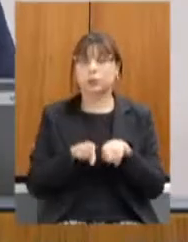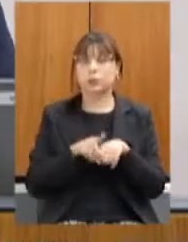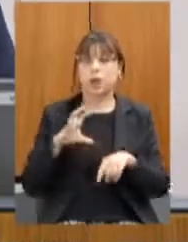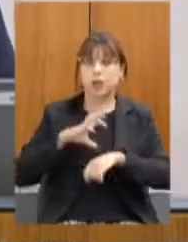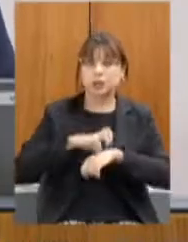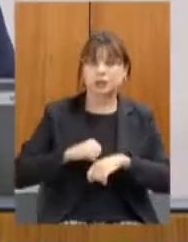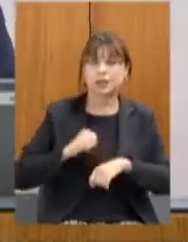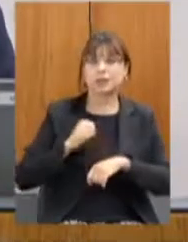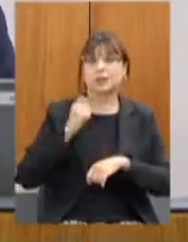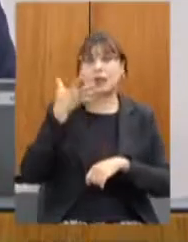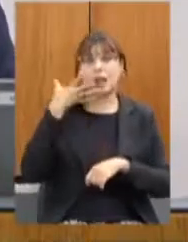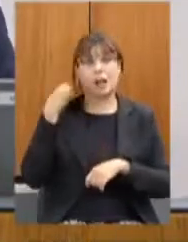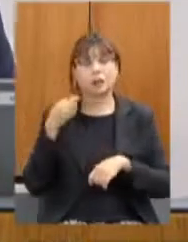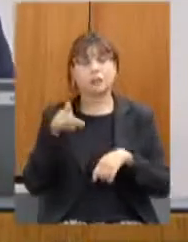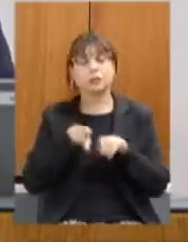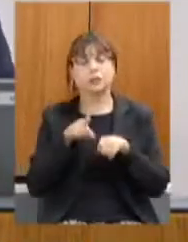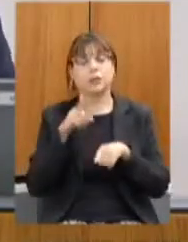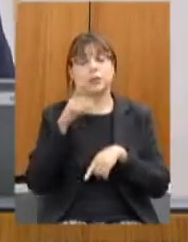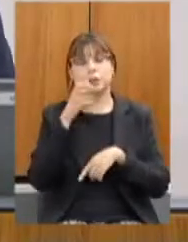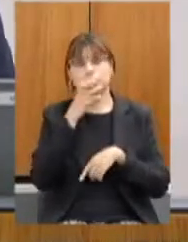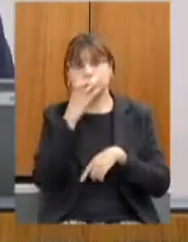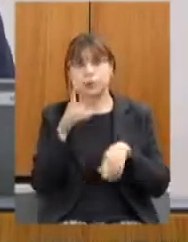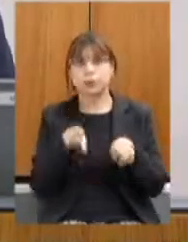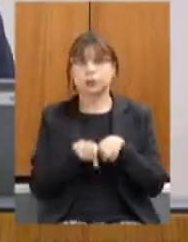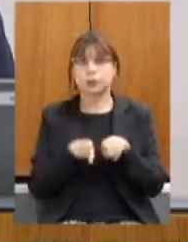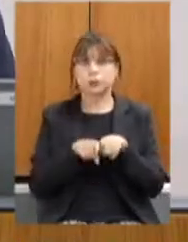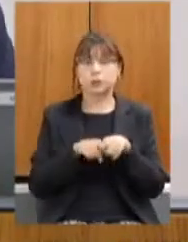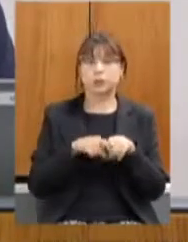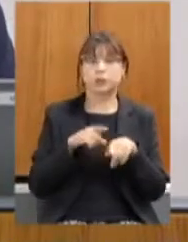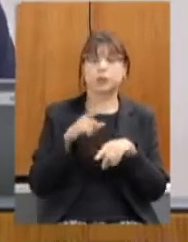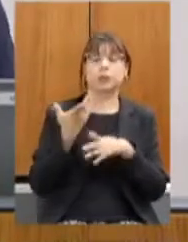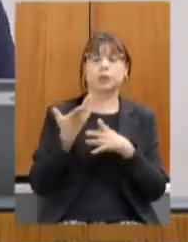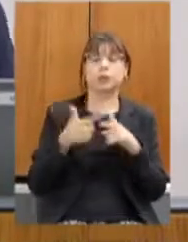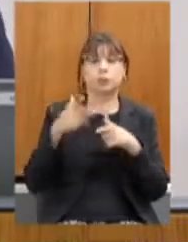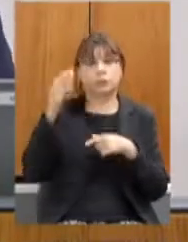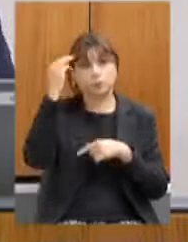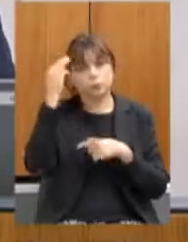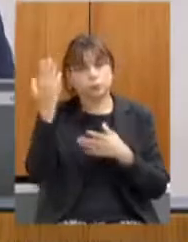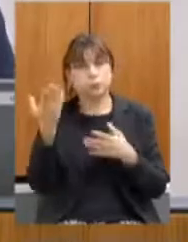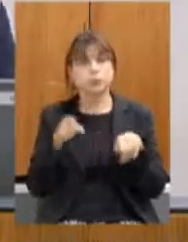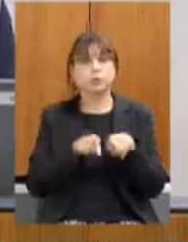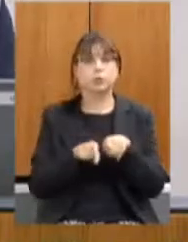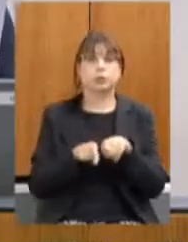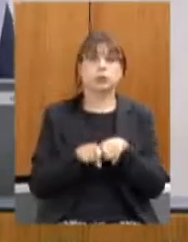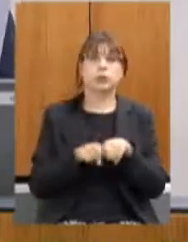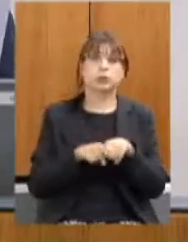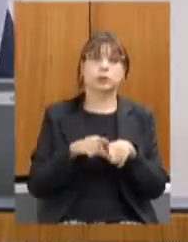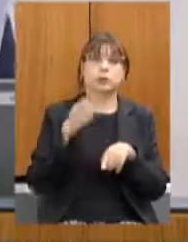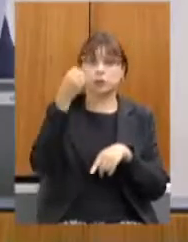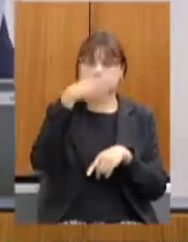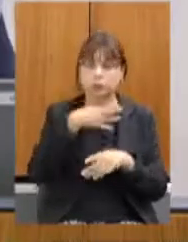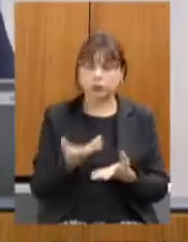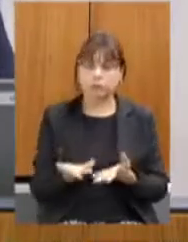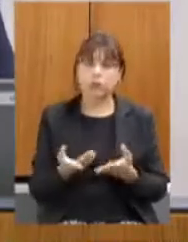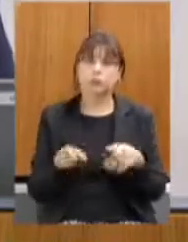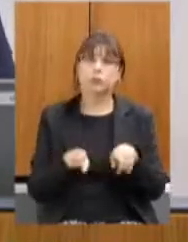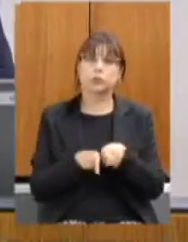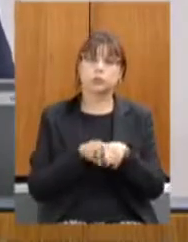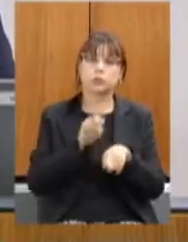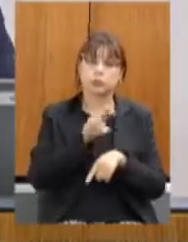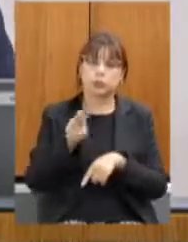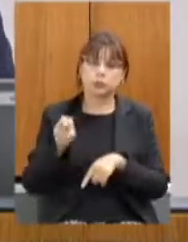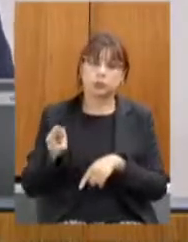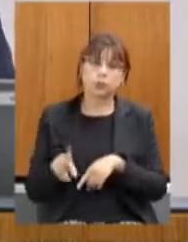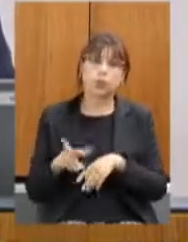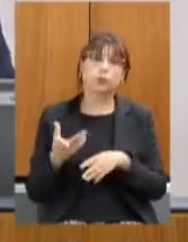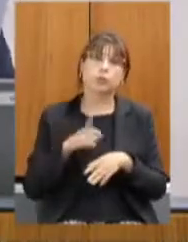vítimas de violência sexual transtorno mental fisiologia infectologia acidentes